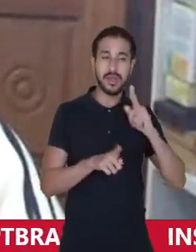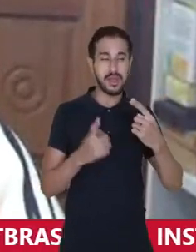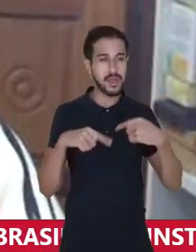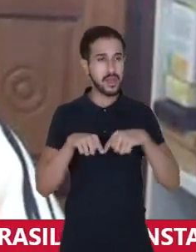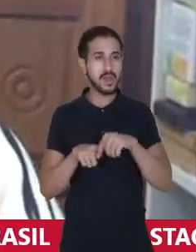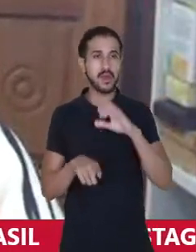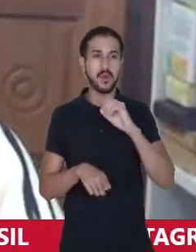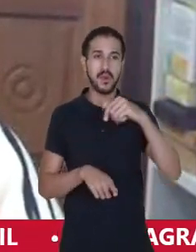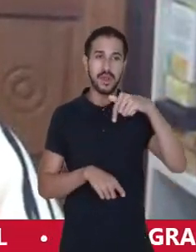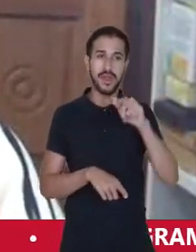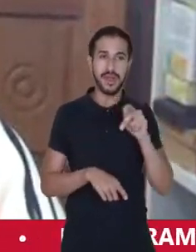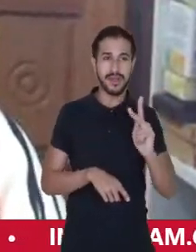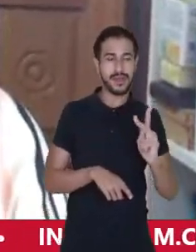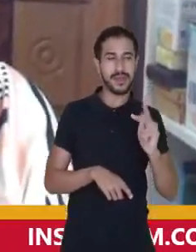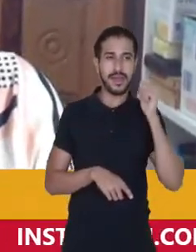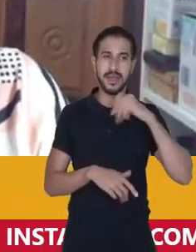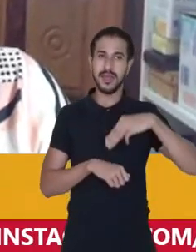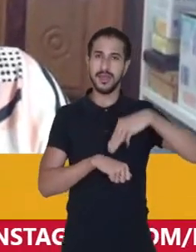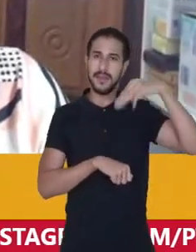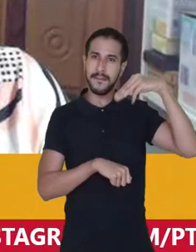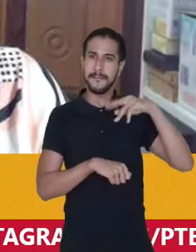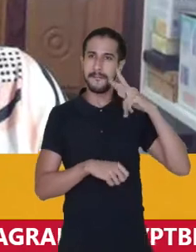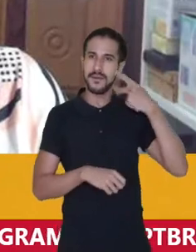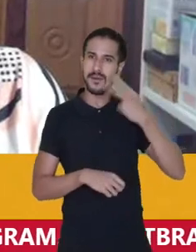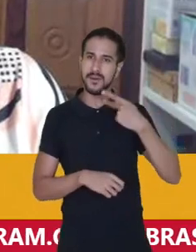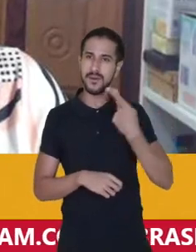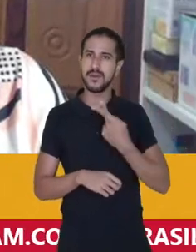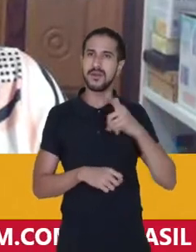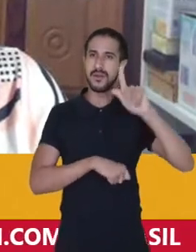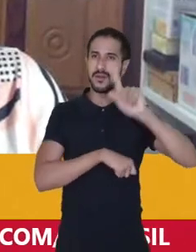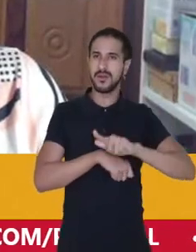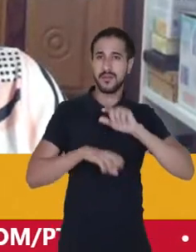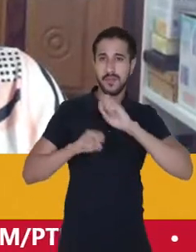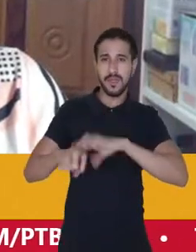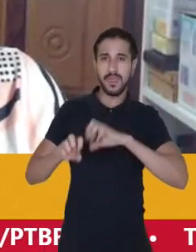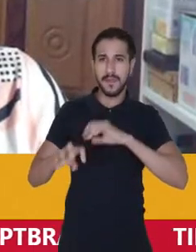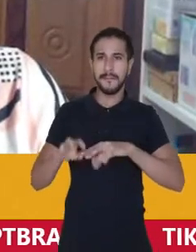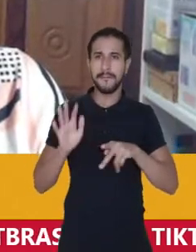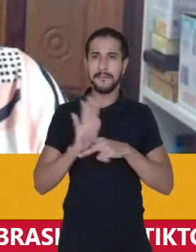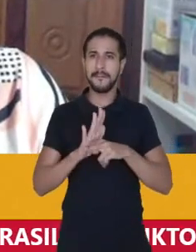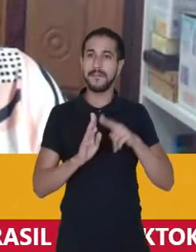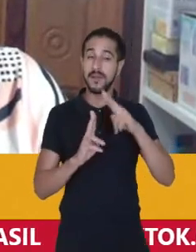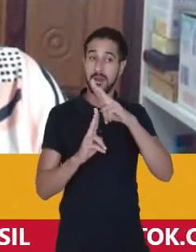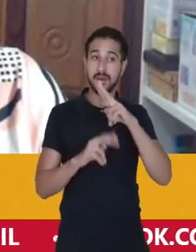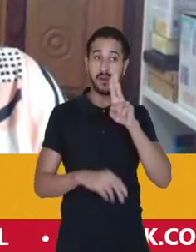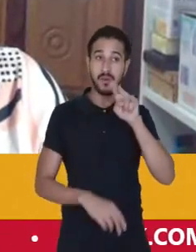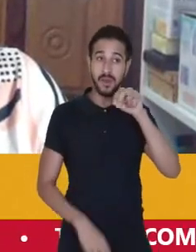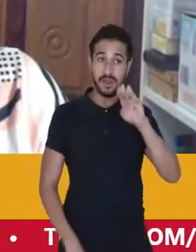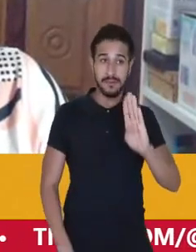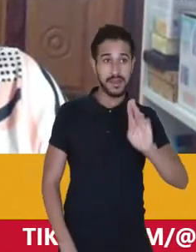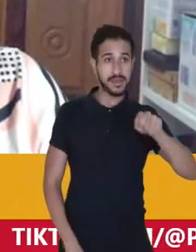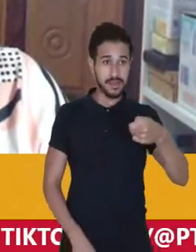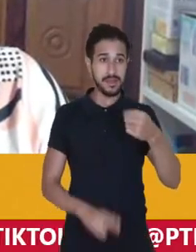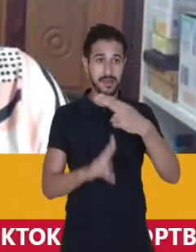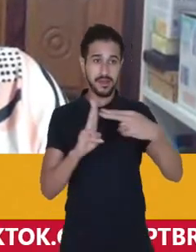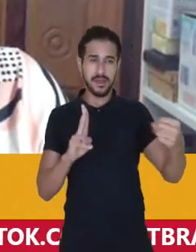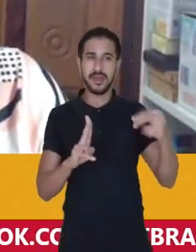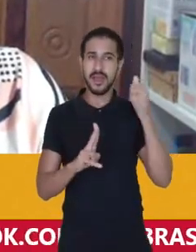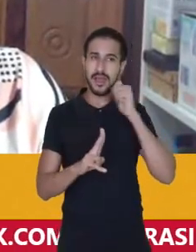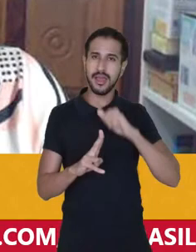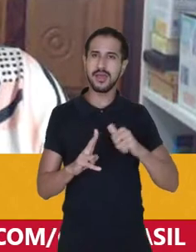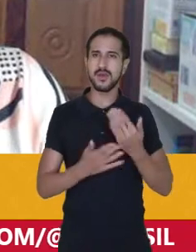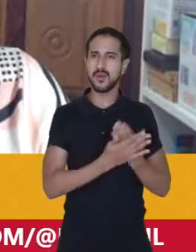da CONAC, ela é mestra em Políticas e Gestão da Educação pela UNB, ela é doutoranda